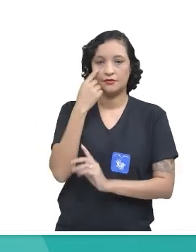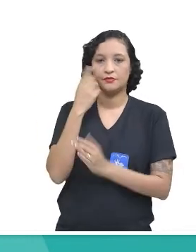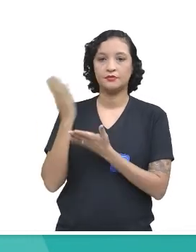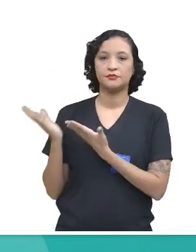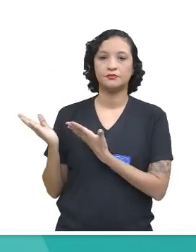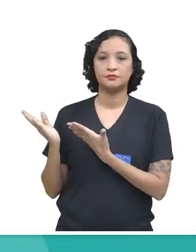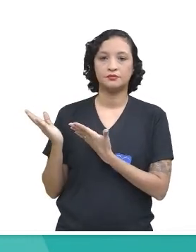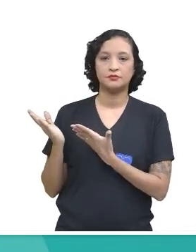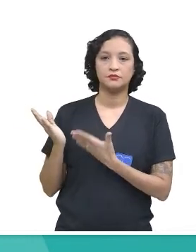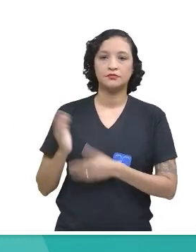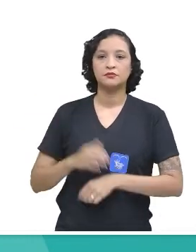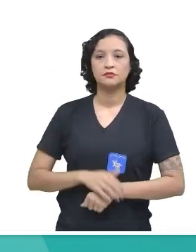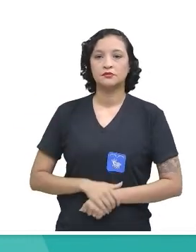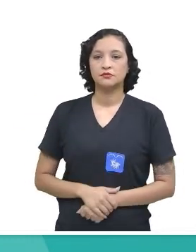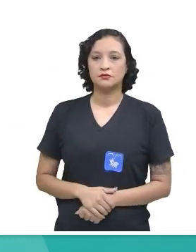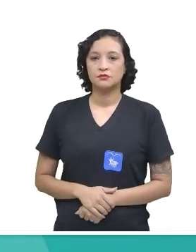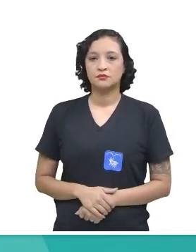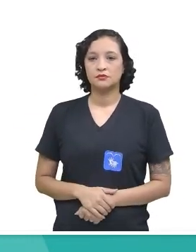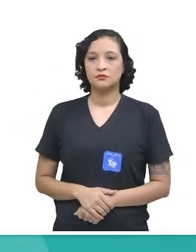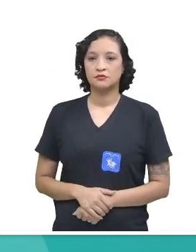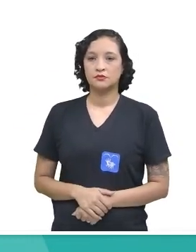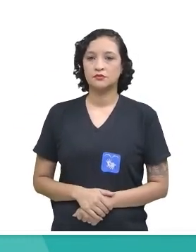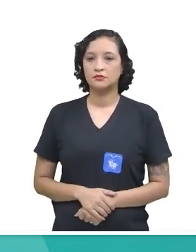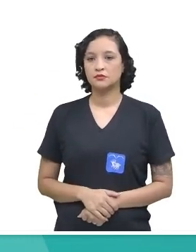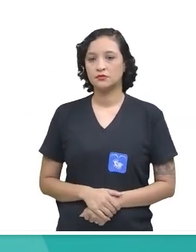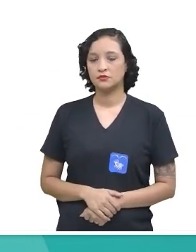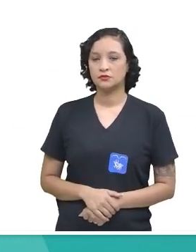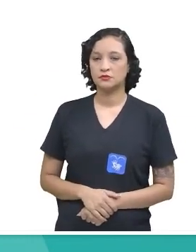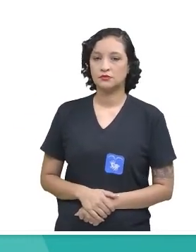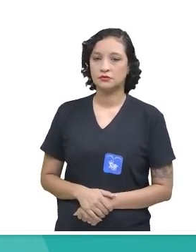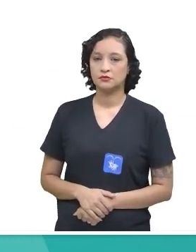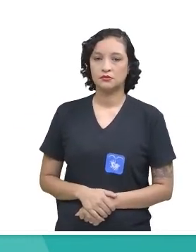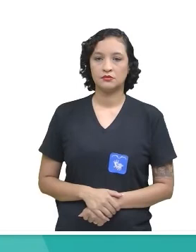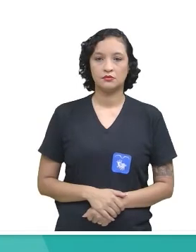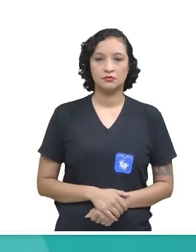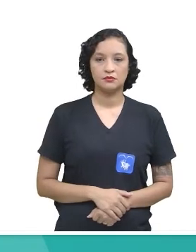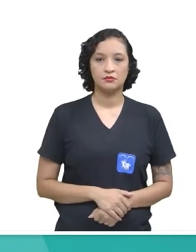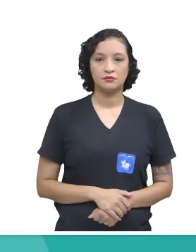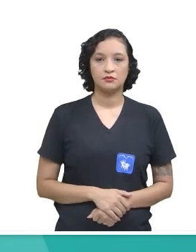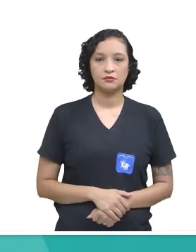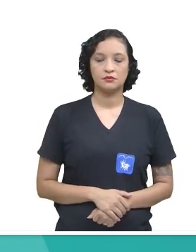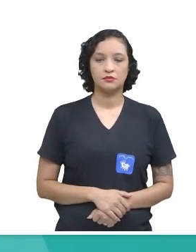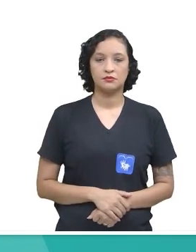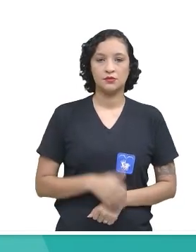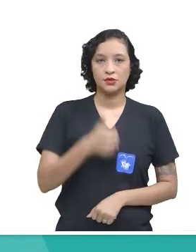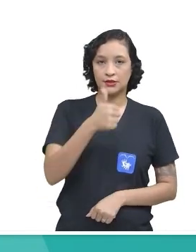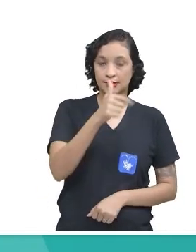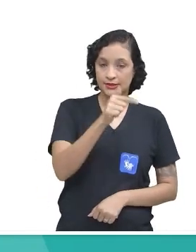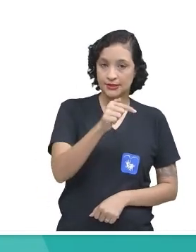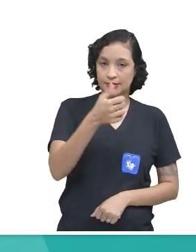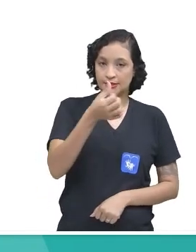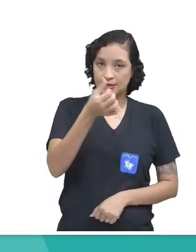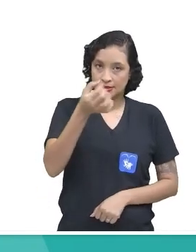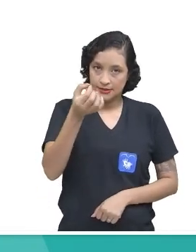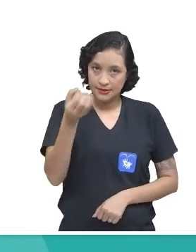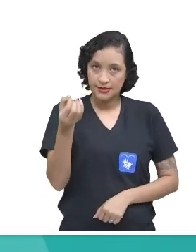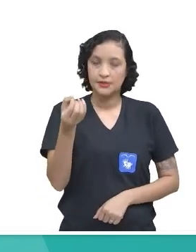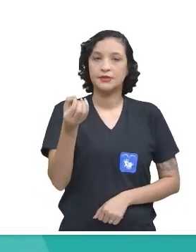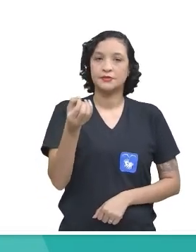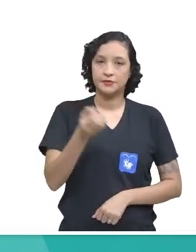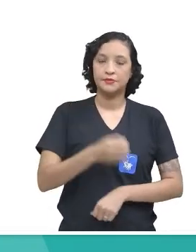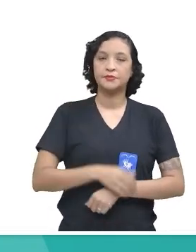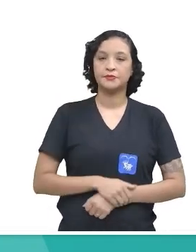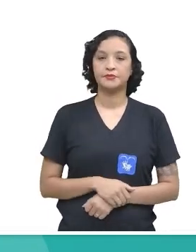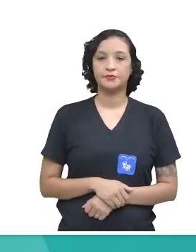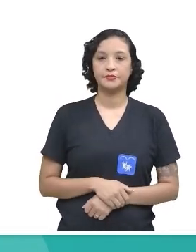ter 176, 0, 0. Né? 176 vezes 100,